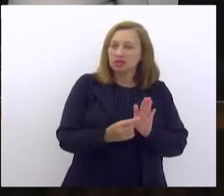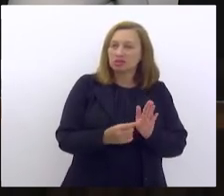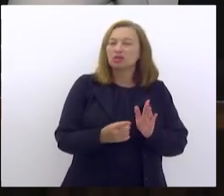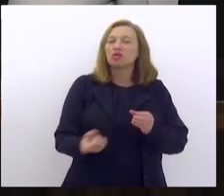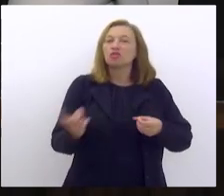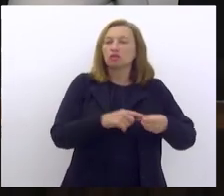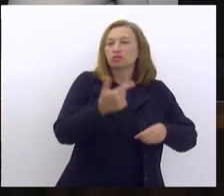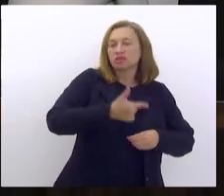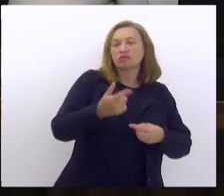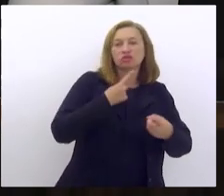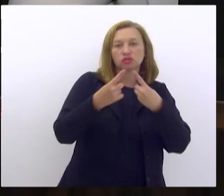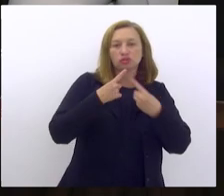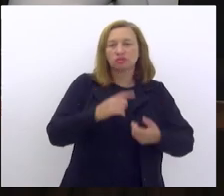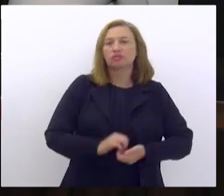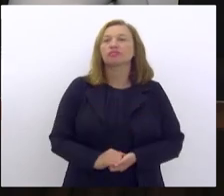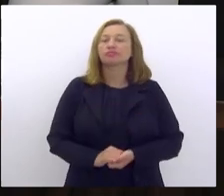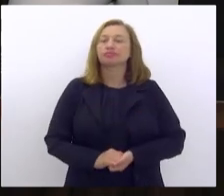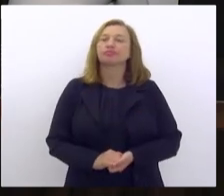segunda discussão.